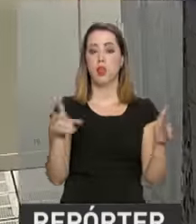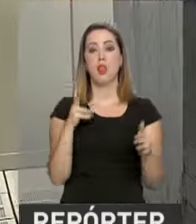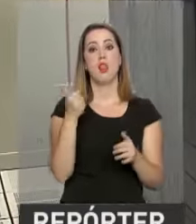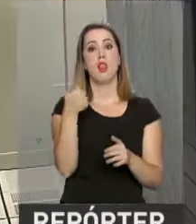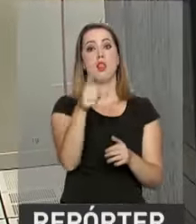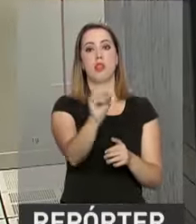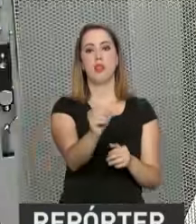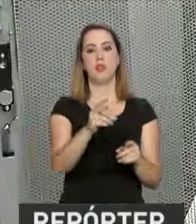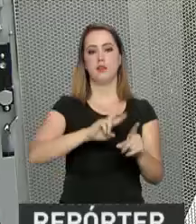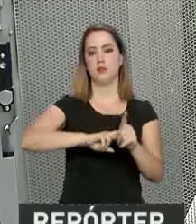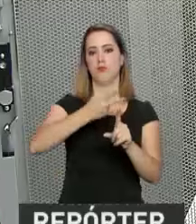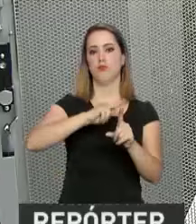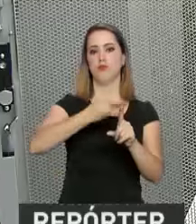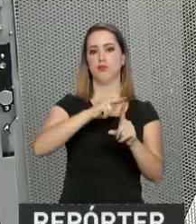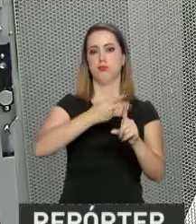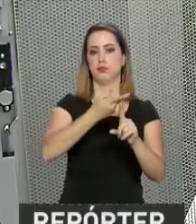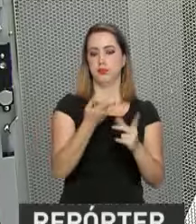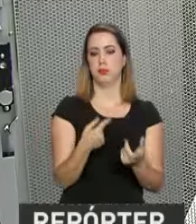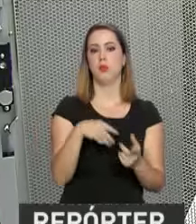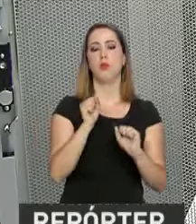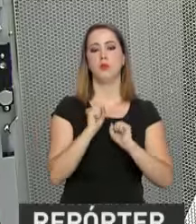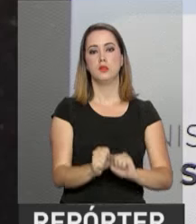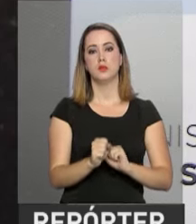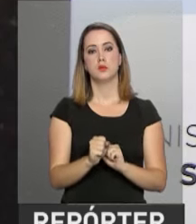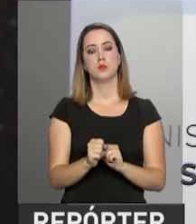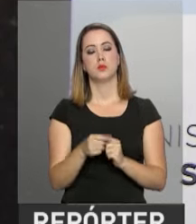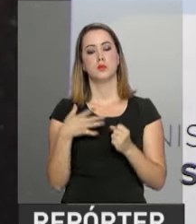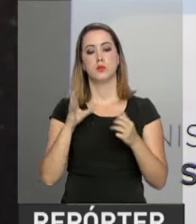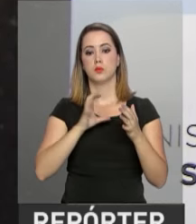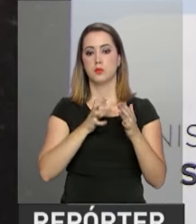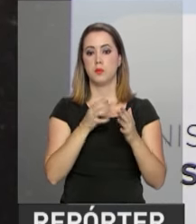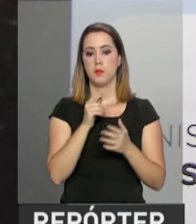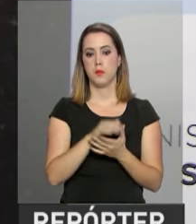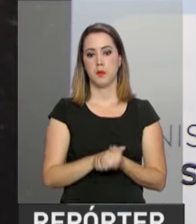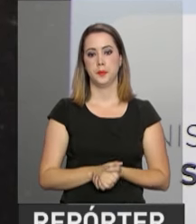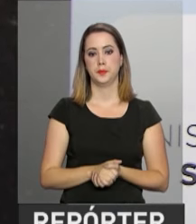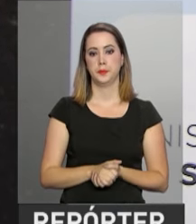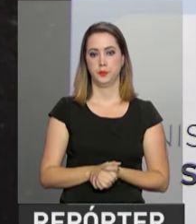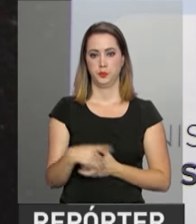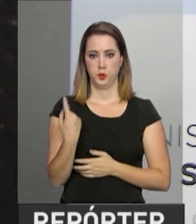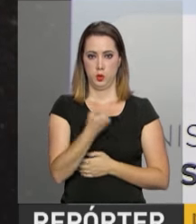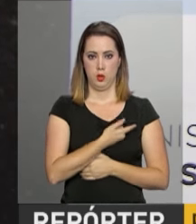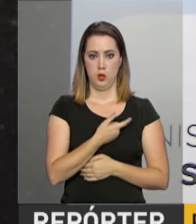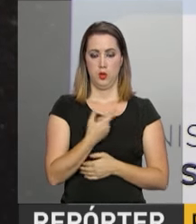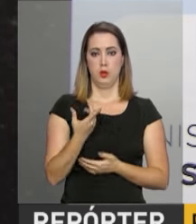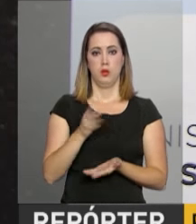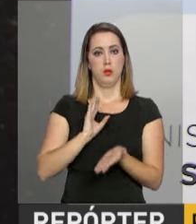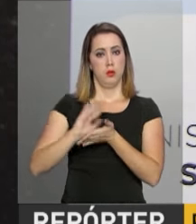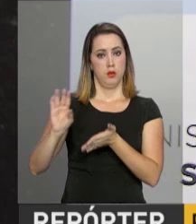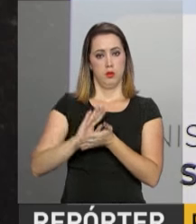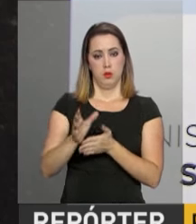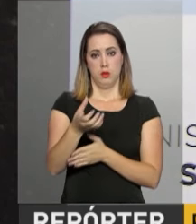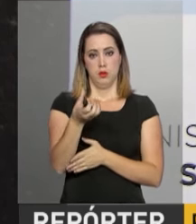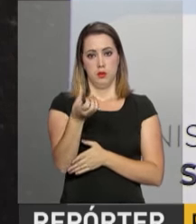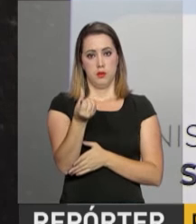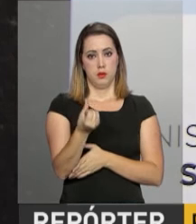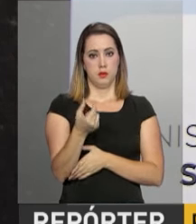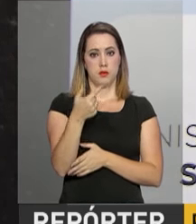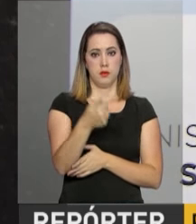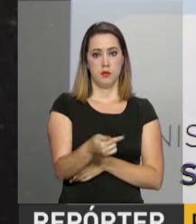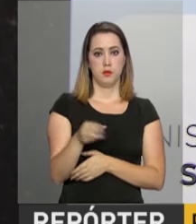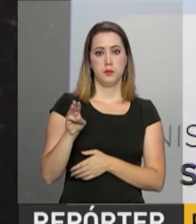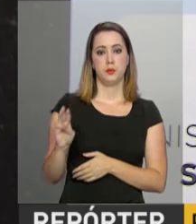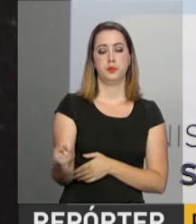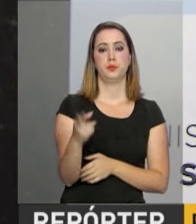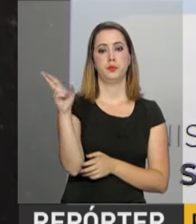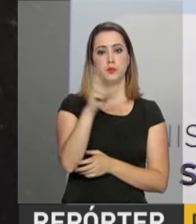vezes a capacidade de armazenamento de dados ao investir 67 bilhões nessas máquinas que